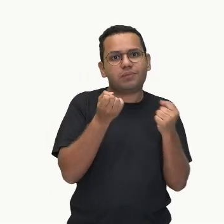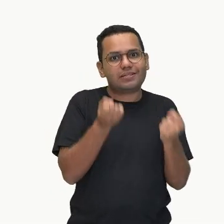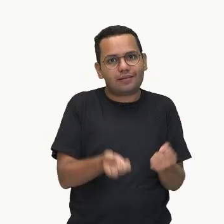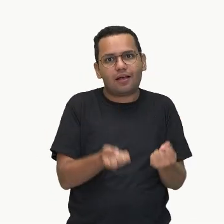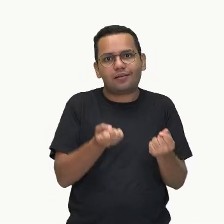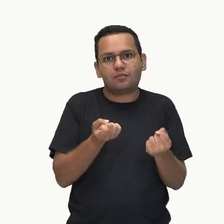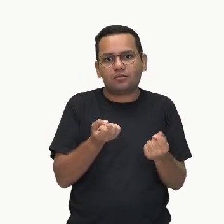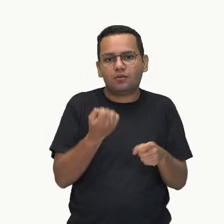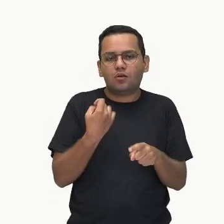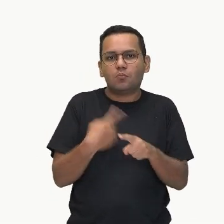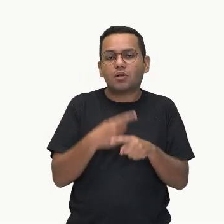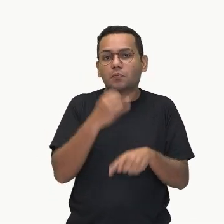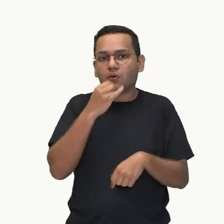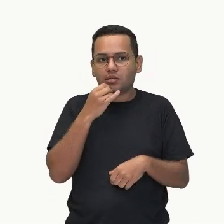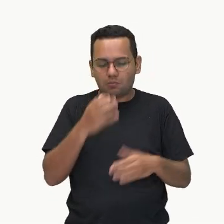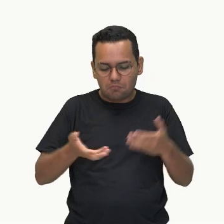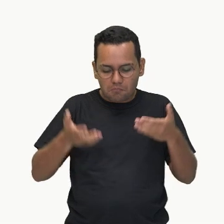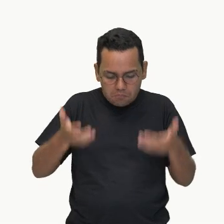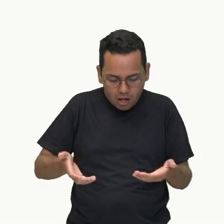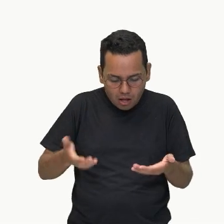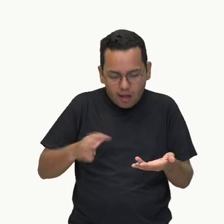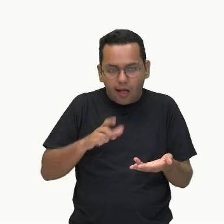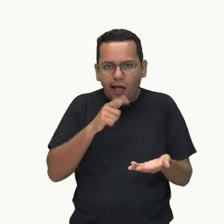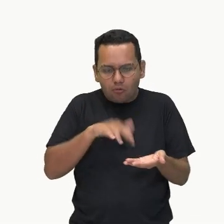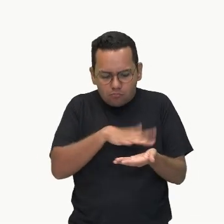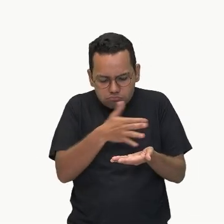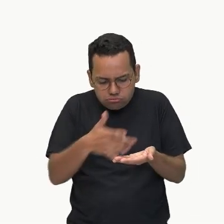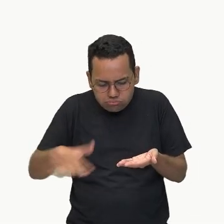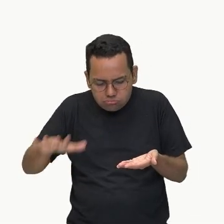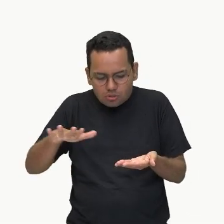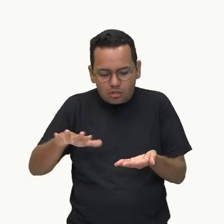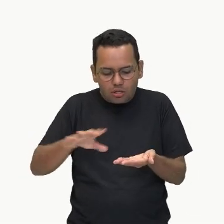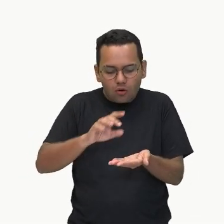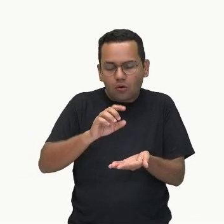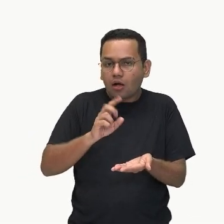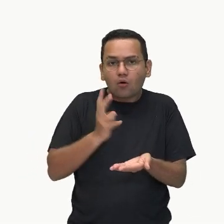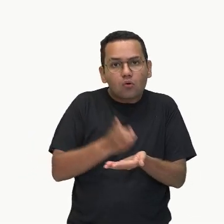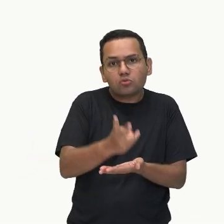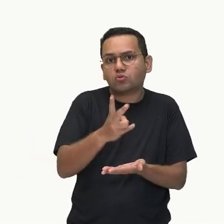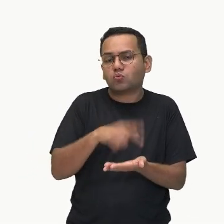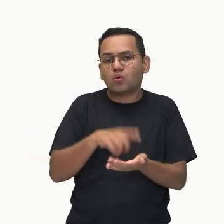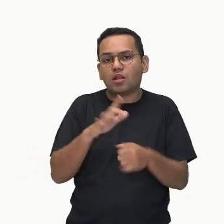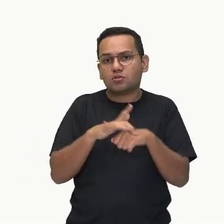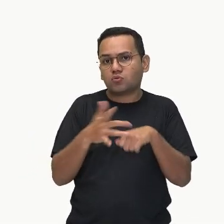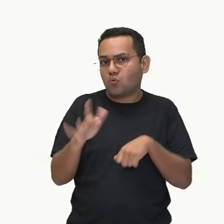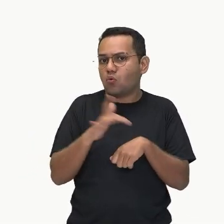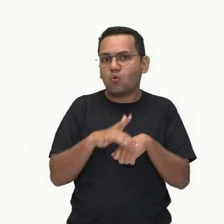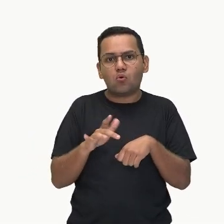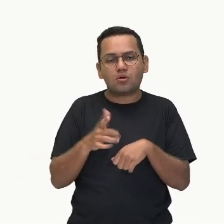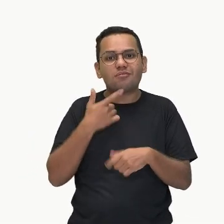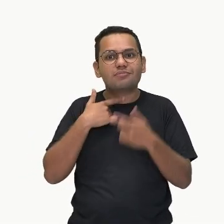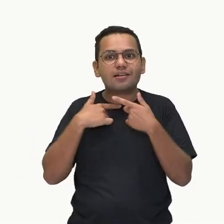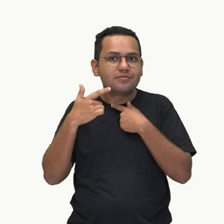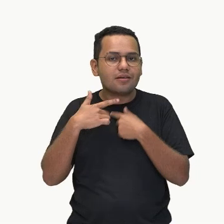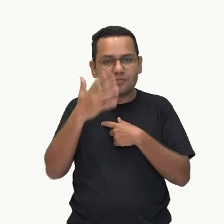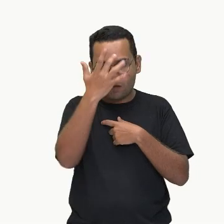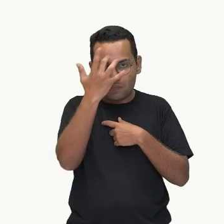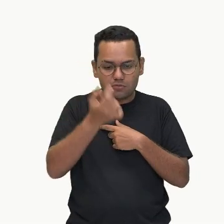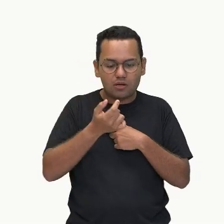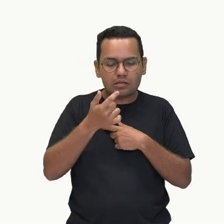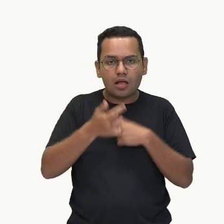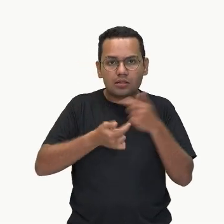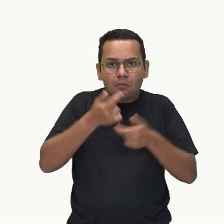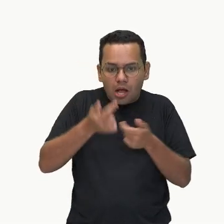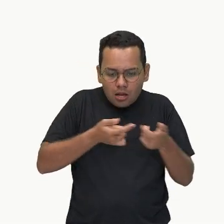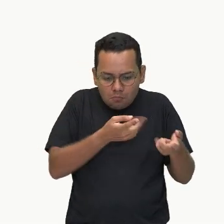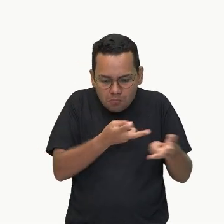certo? Ele não vai ser jogado para fora da bateia. E é esse o desejo do garimpeiro, é esse o desejo de quem está realizando aquele trabalho,